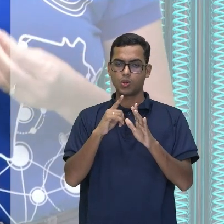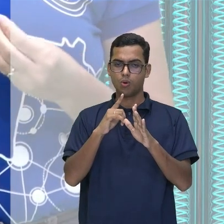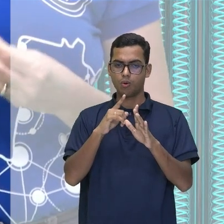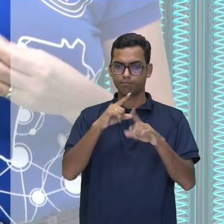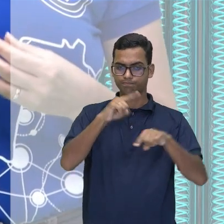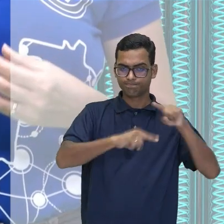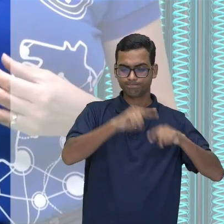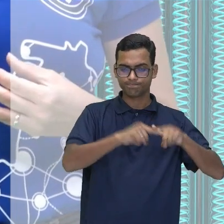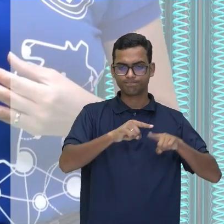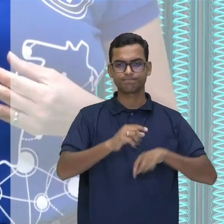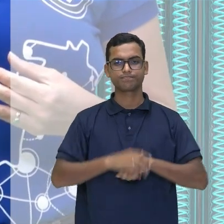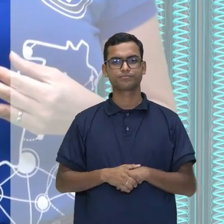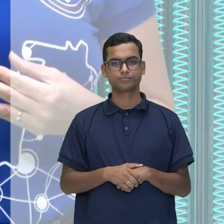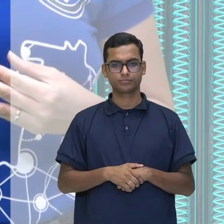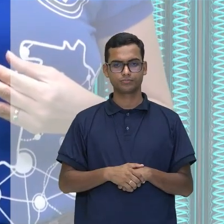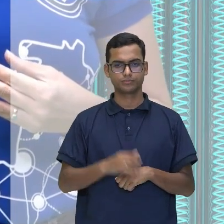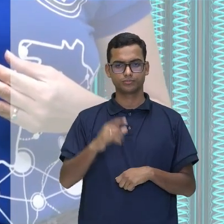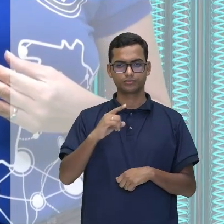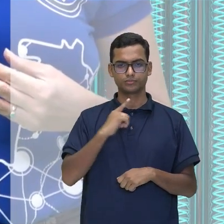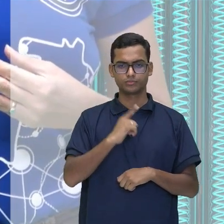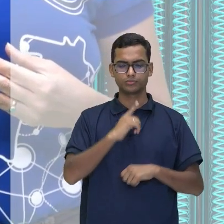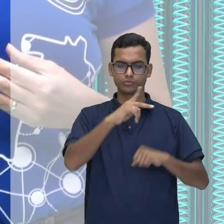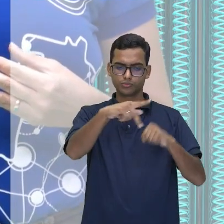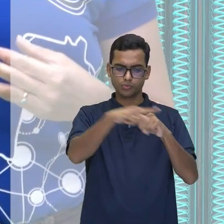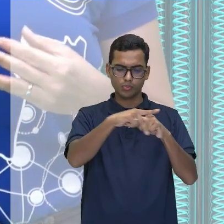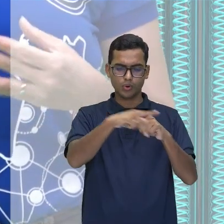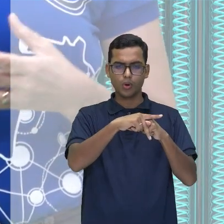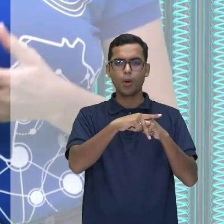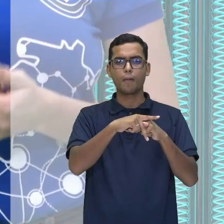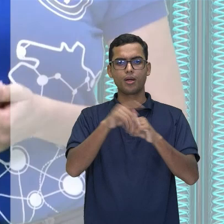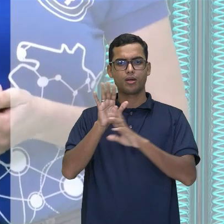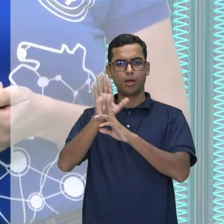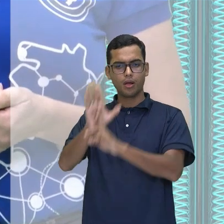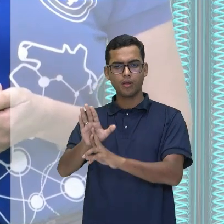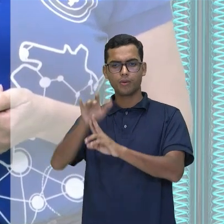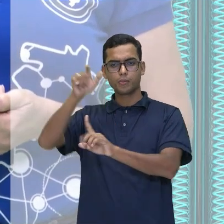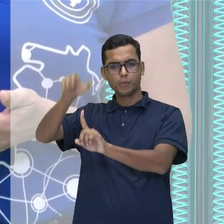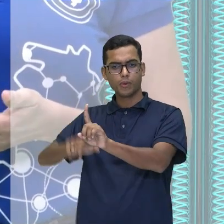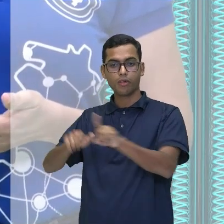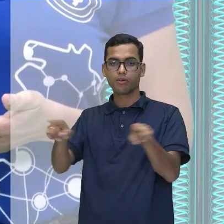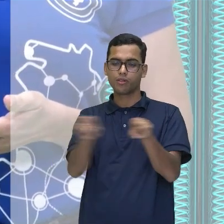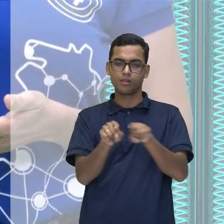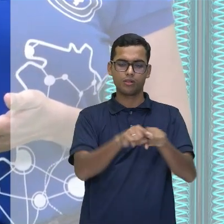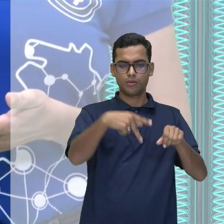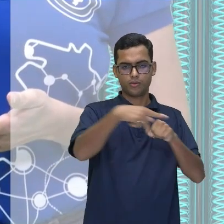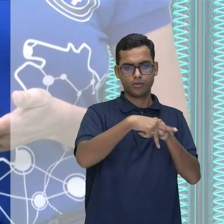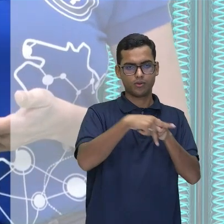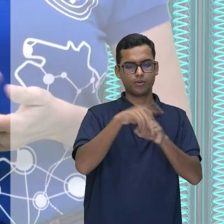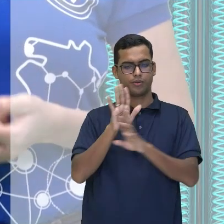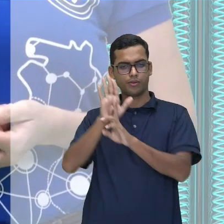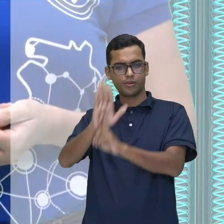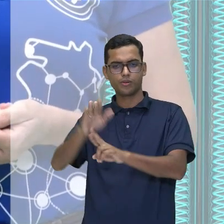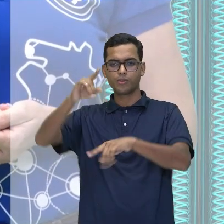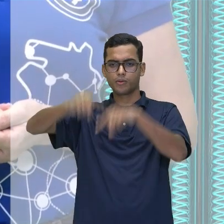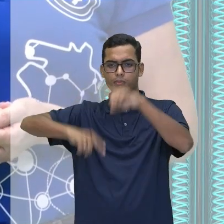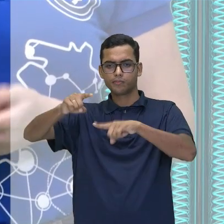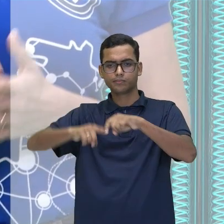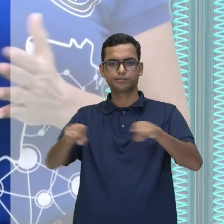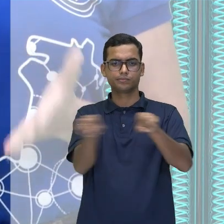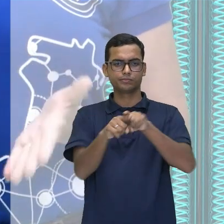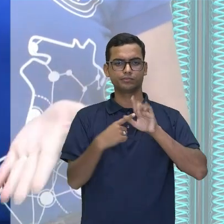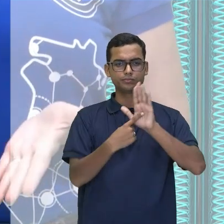os pronomes com função de sujeito, nós vamos relembrar os pronomes com função de objeto, que são esses